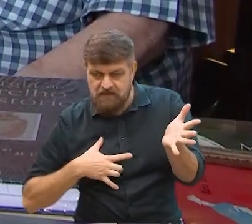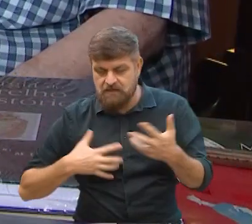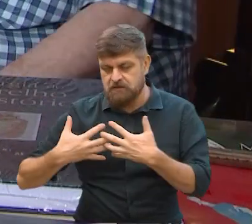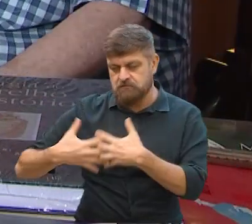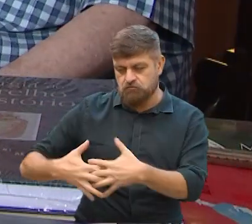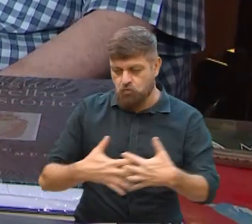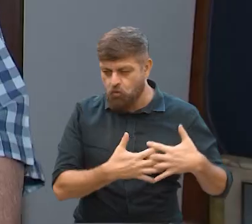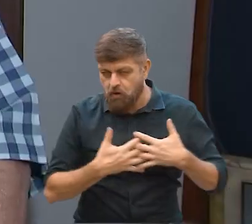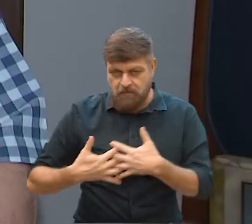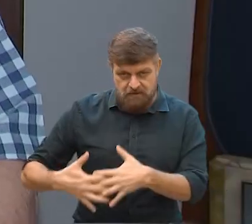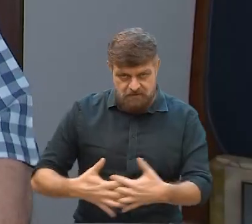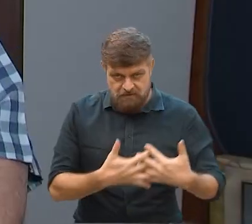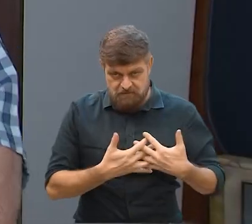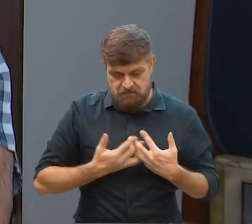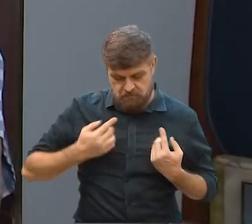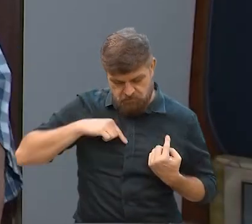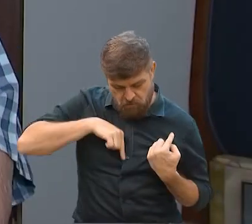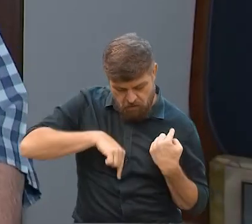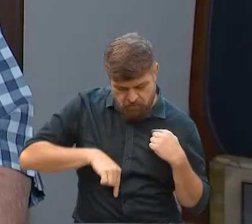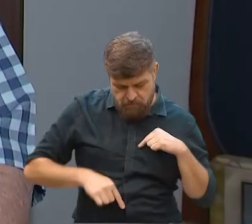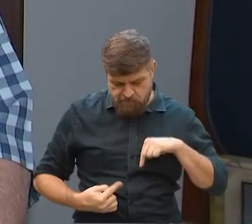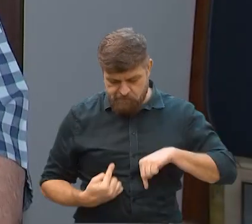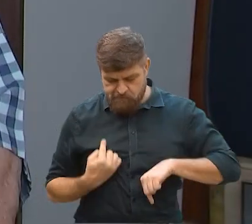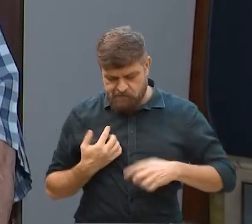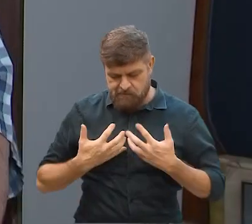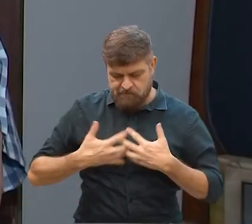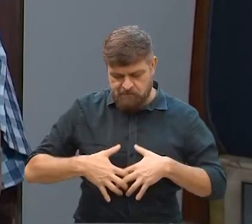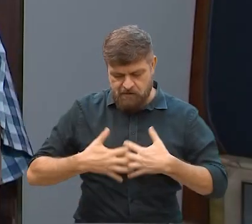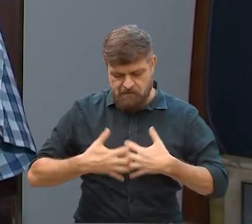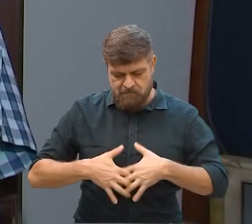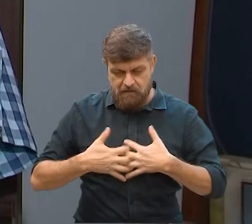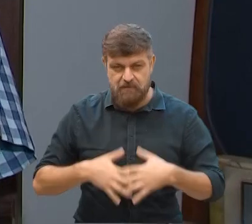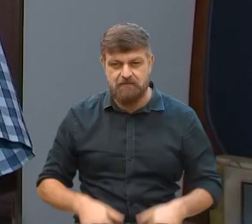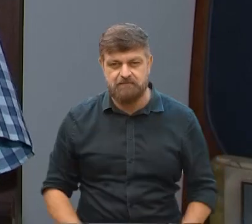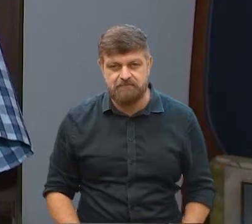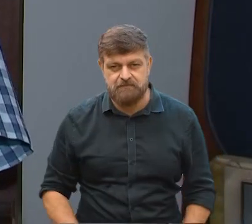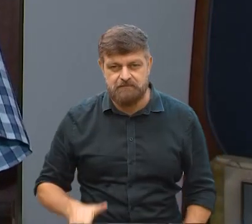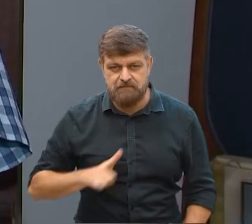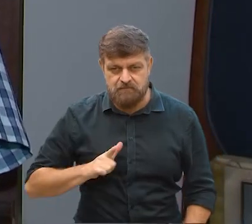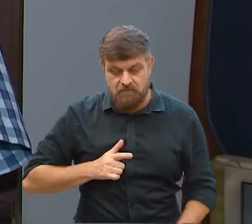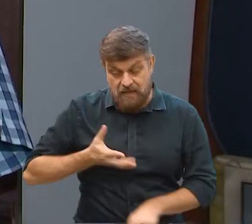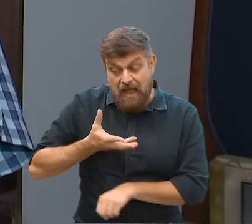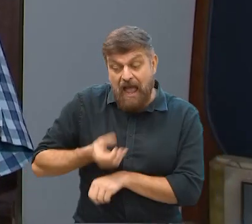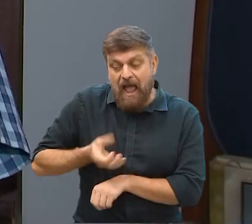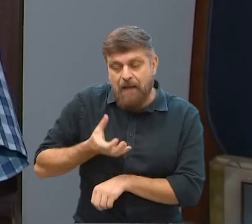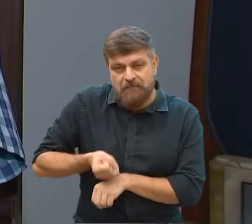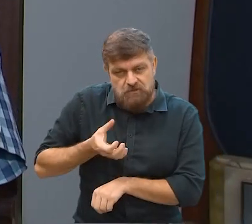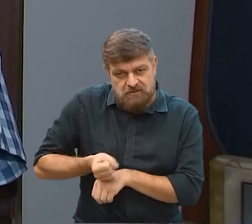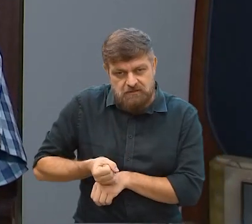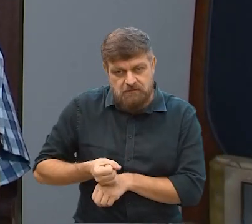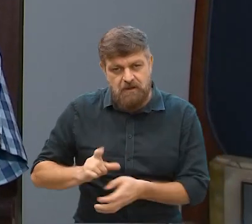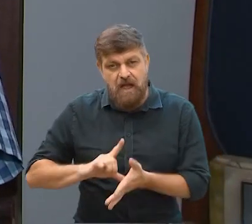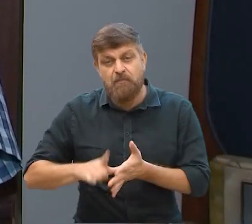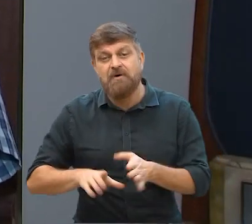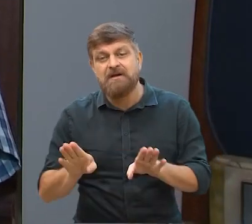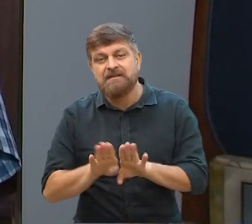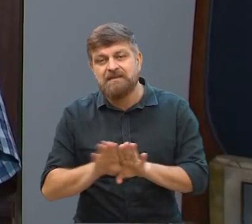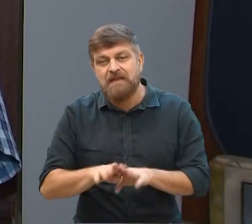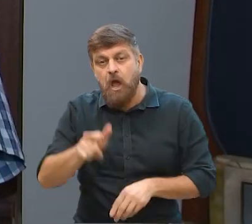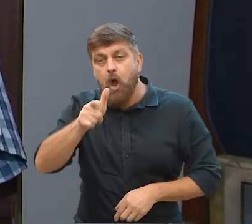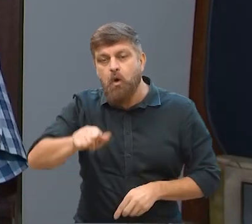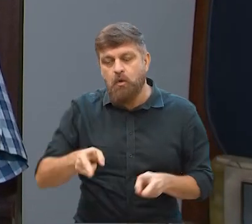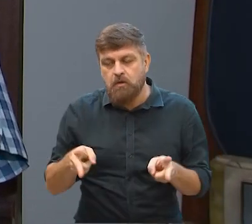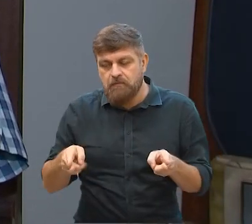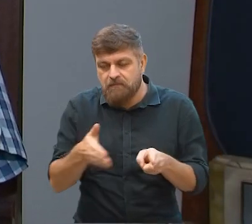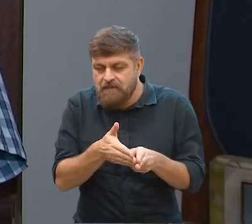as exigências da nossa vida, da nossa existência. É a fase de absorção, então. Depois nós temos uma outra